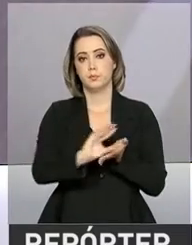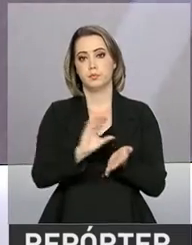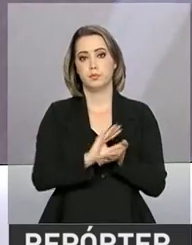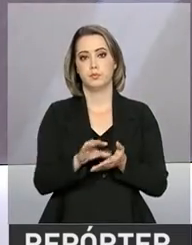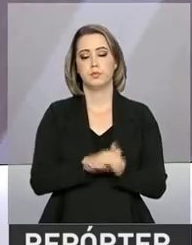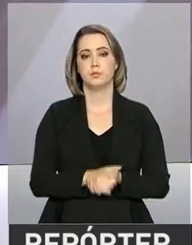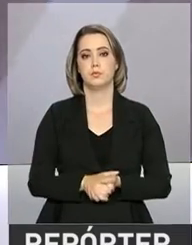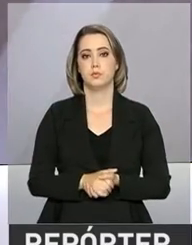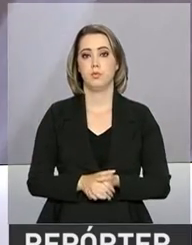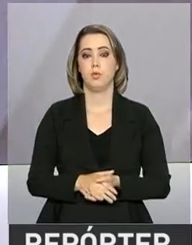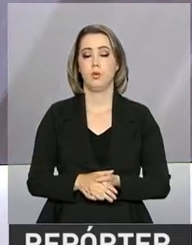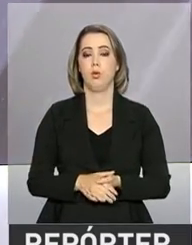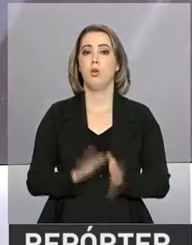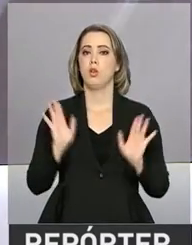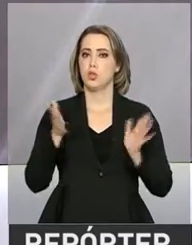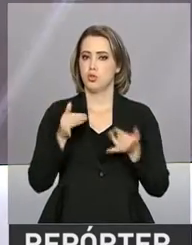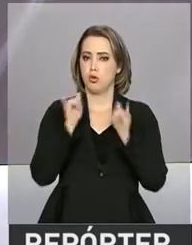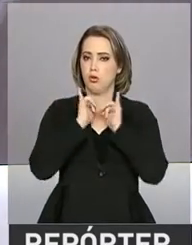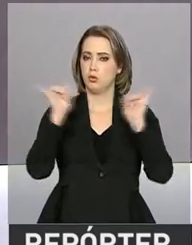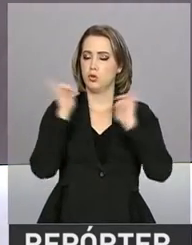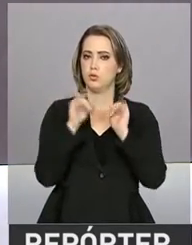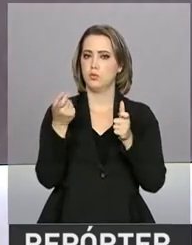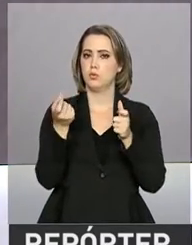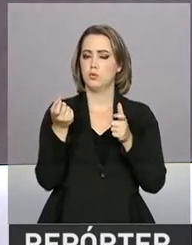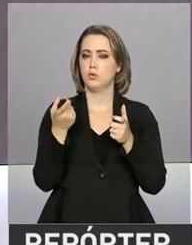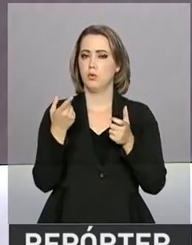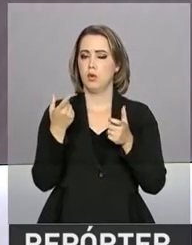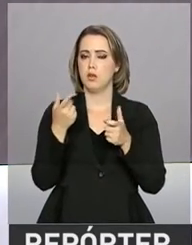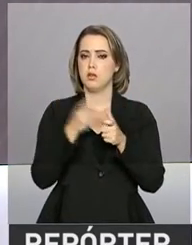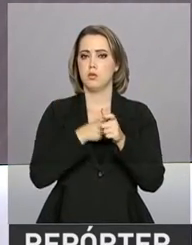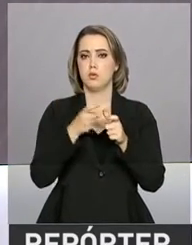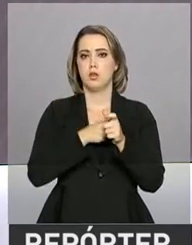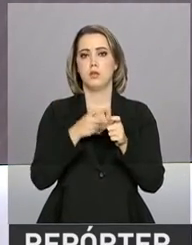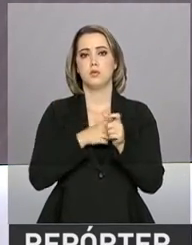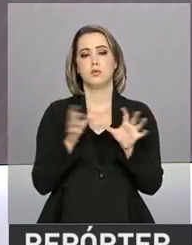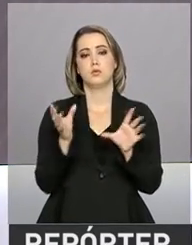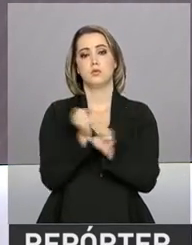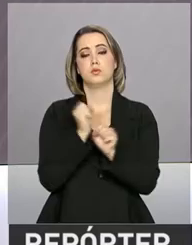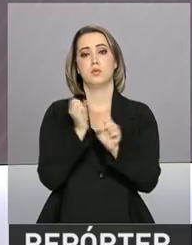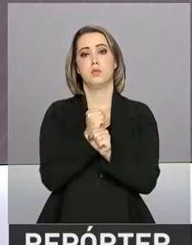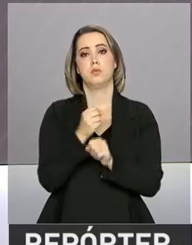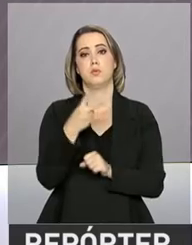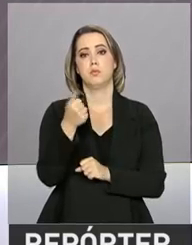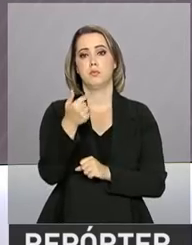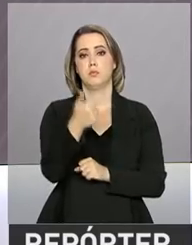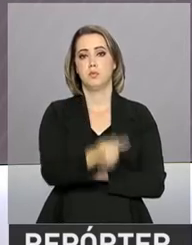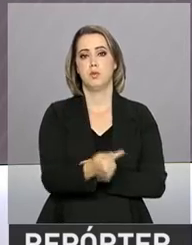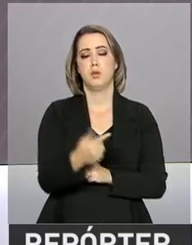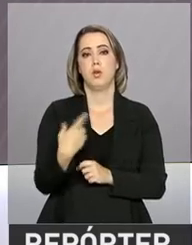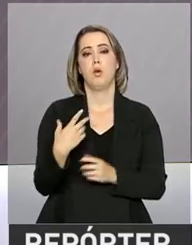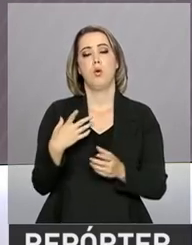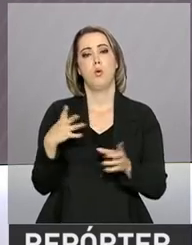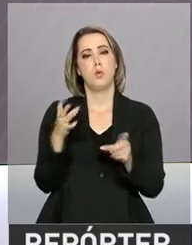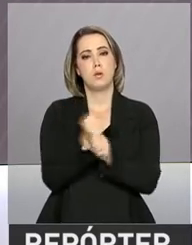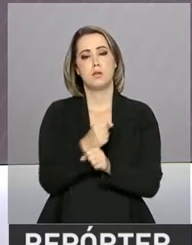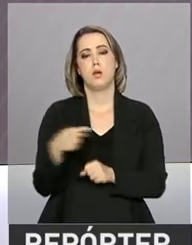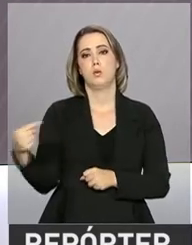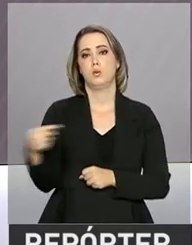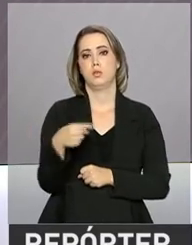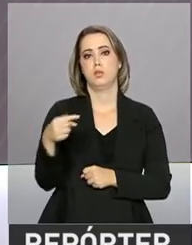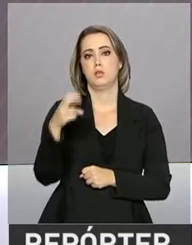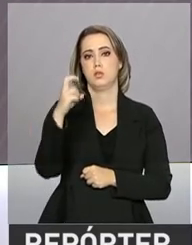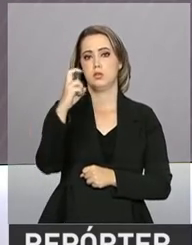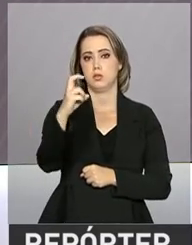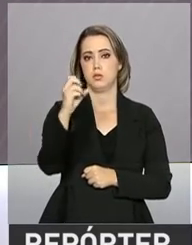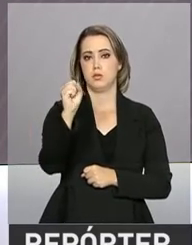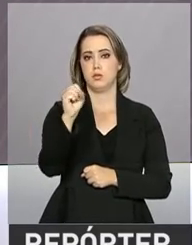foi divulgada a previsão de déficit no orçamento de 2017 o saldo negativo é de 58 bilhões